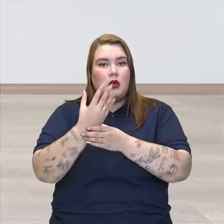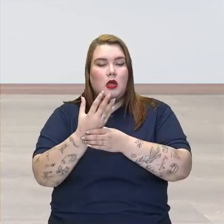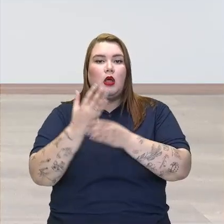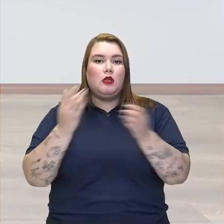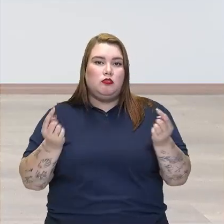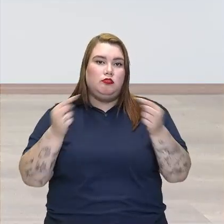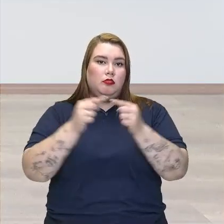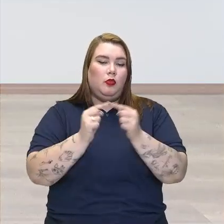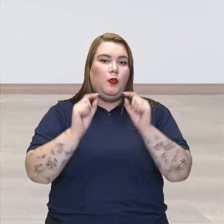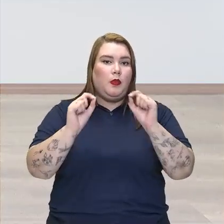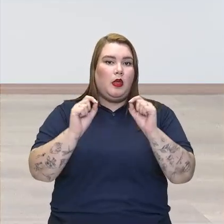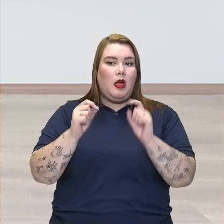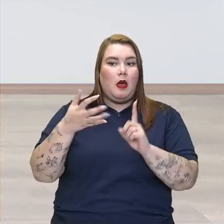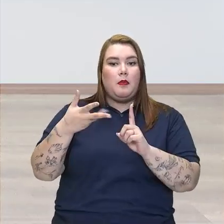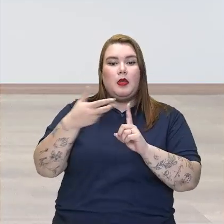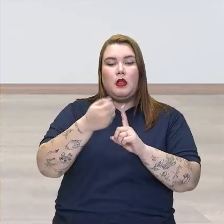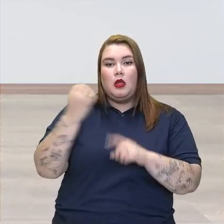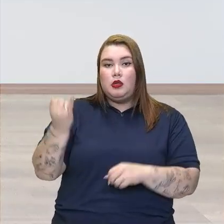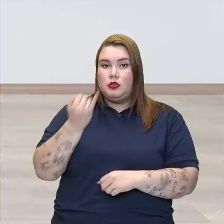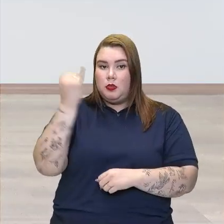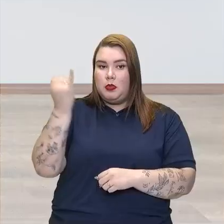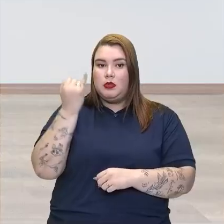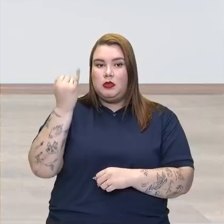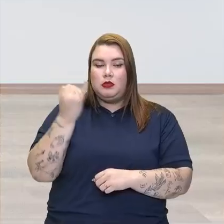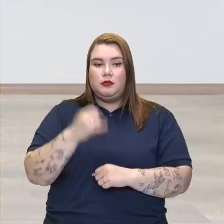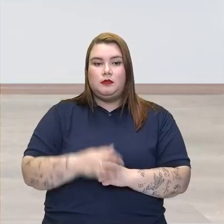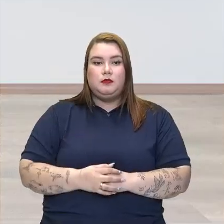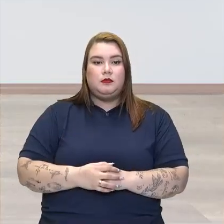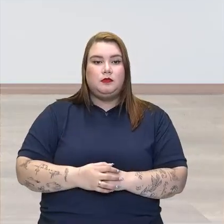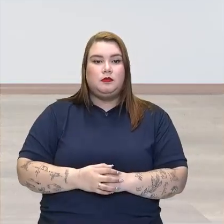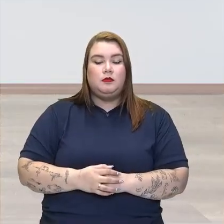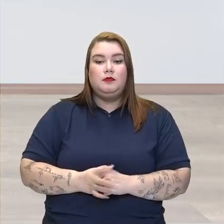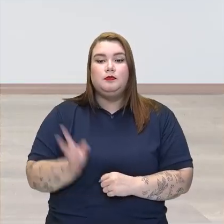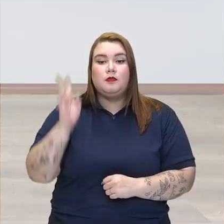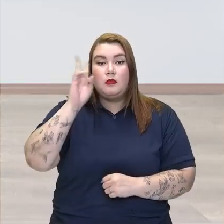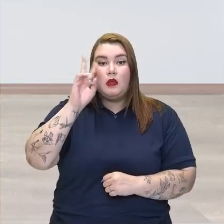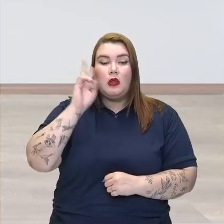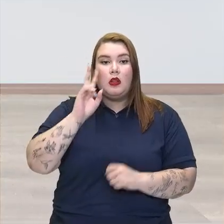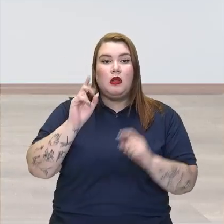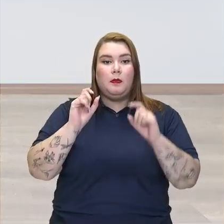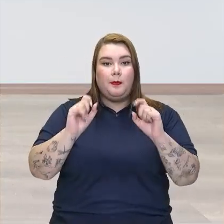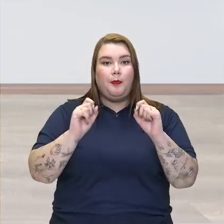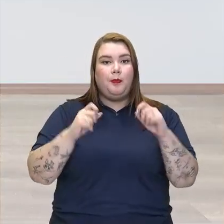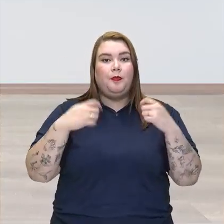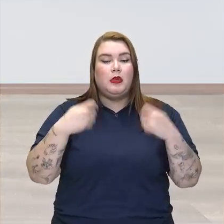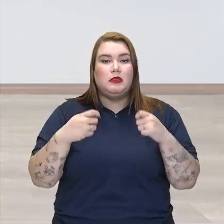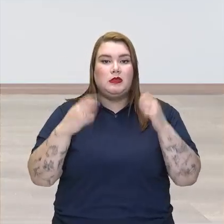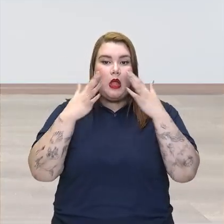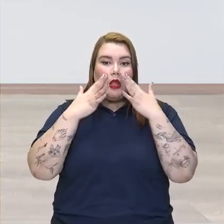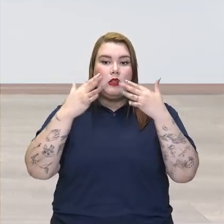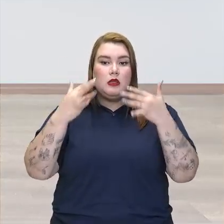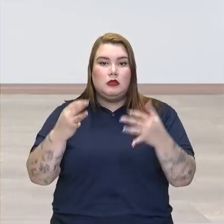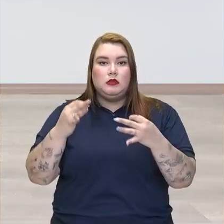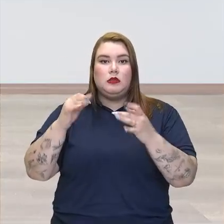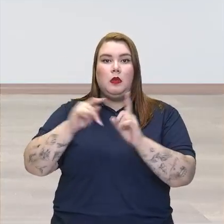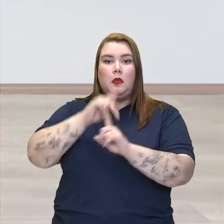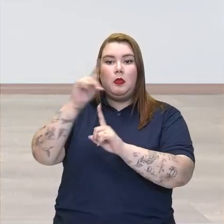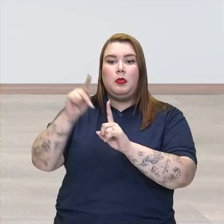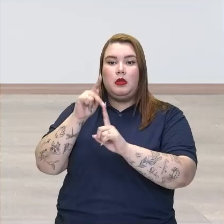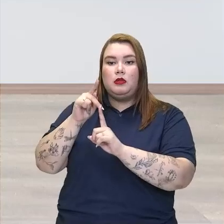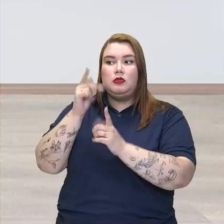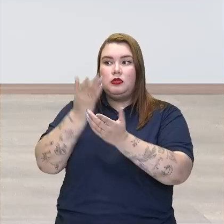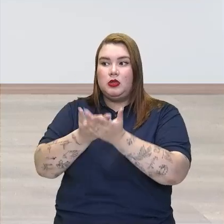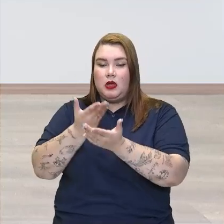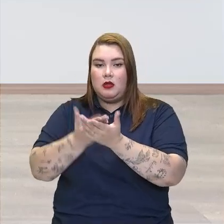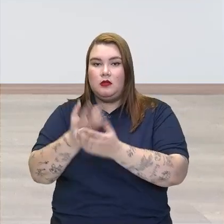a participação de vocês. Aí vale lembrar, Kaila, a questão de estar atenta aí ao plano de aula, né? Porque é lá que vai estar as orientações